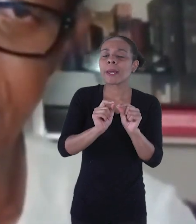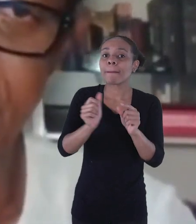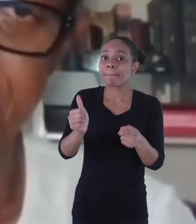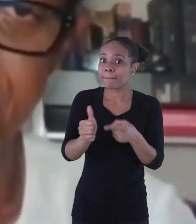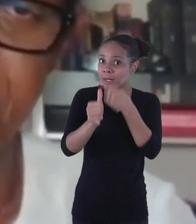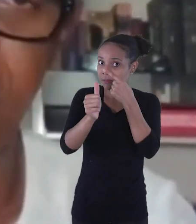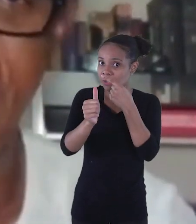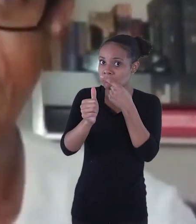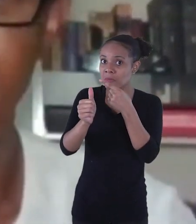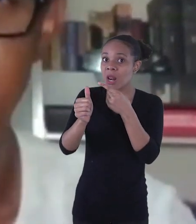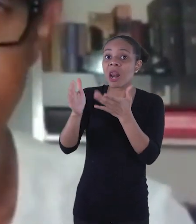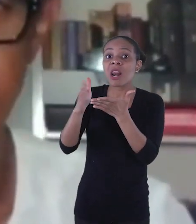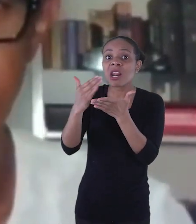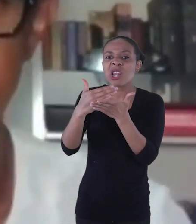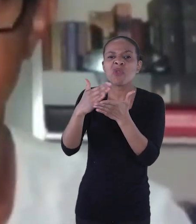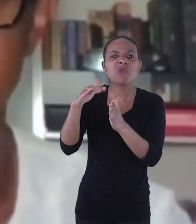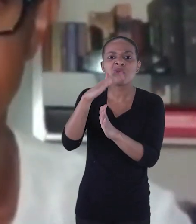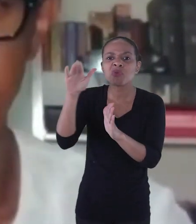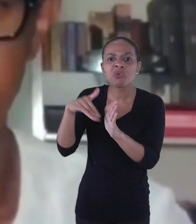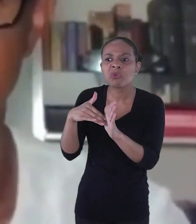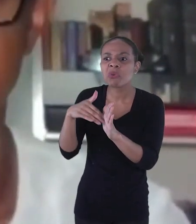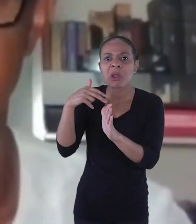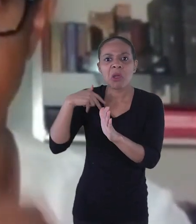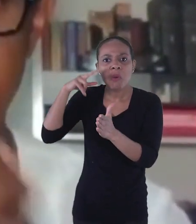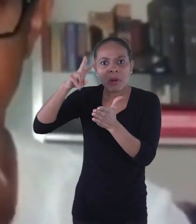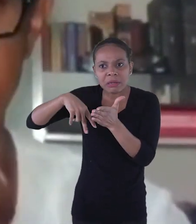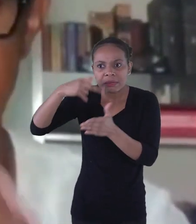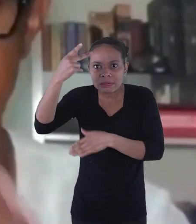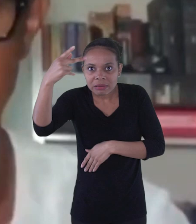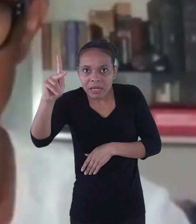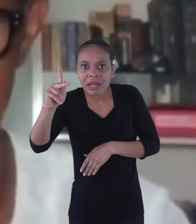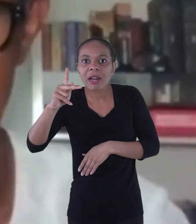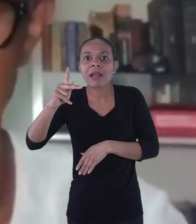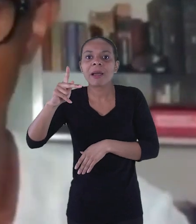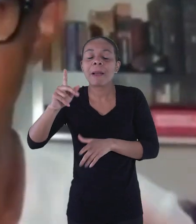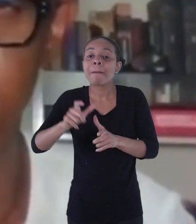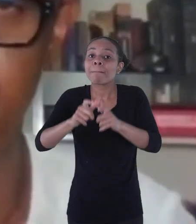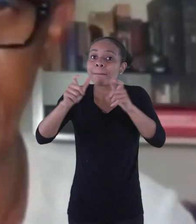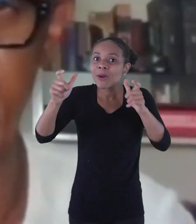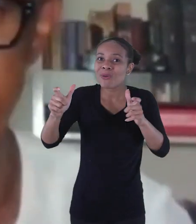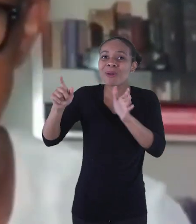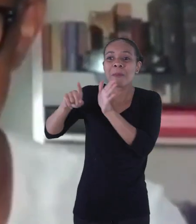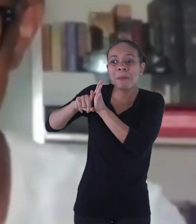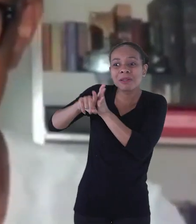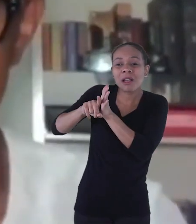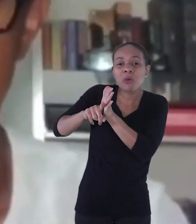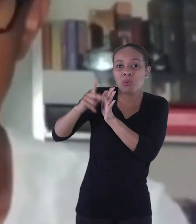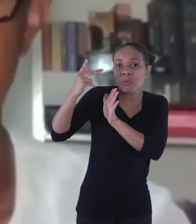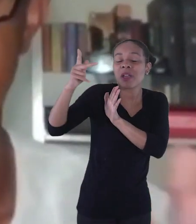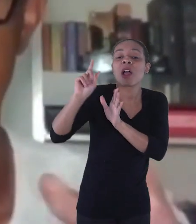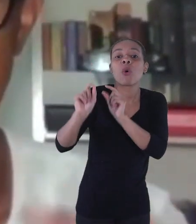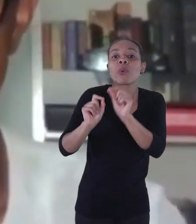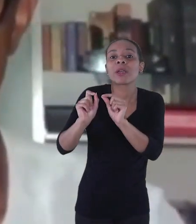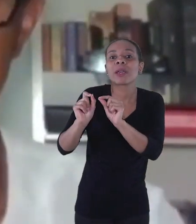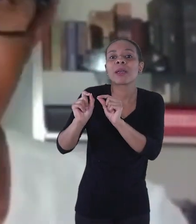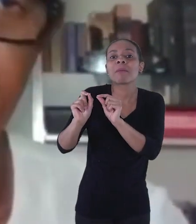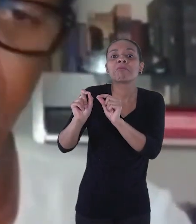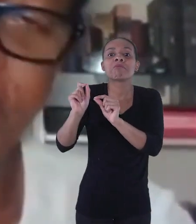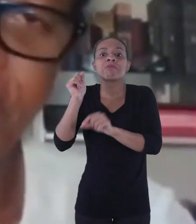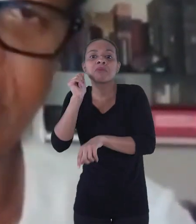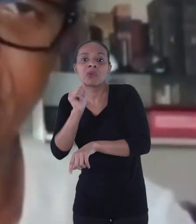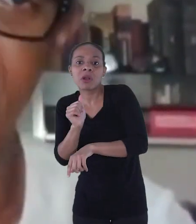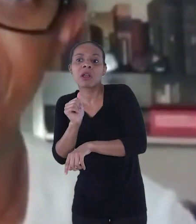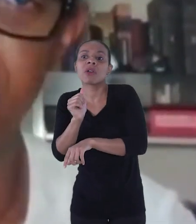da Carolina, 98% eram escritos por pessoas brancas, homens ou mulheres, e